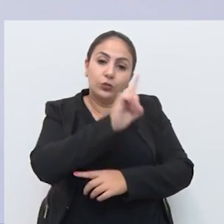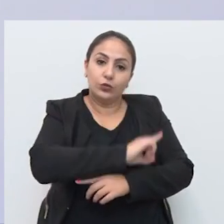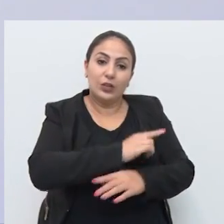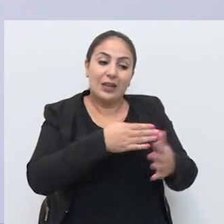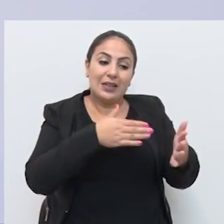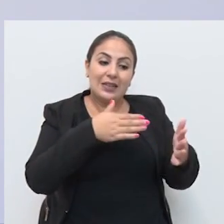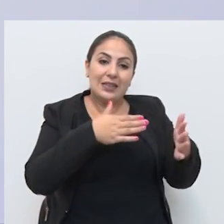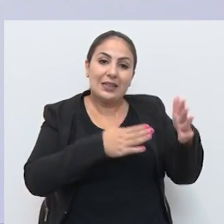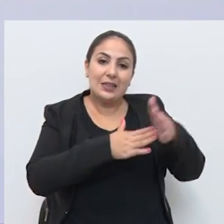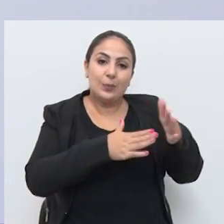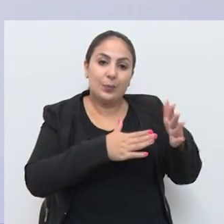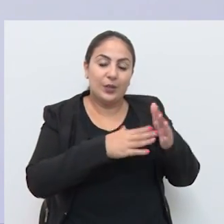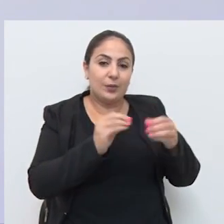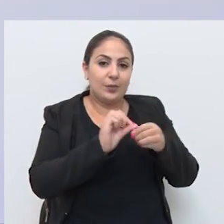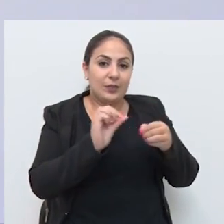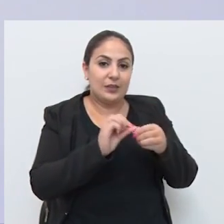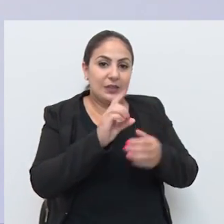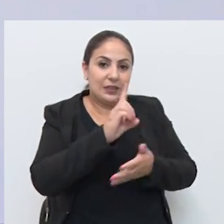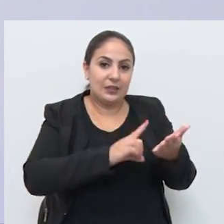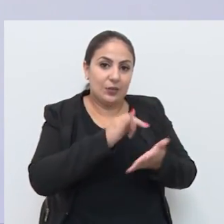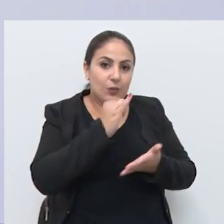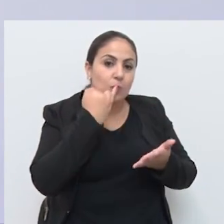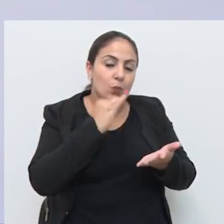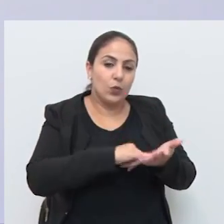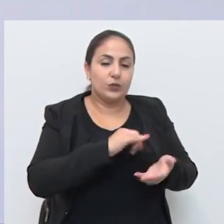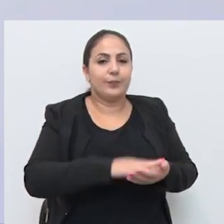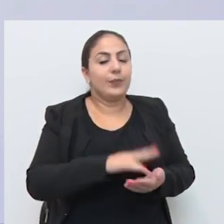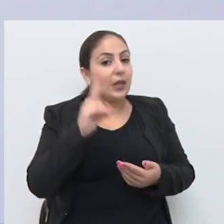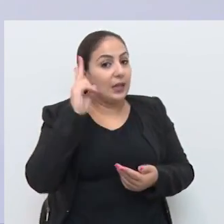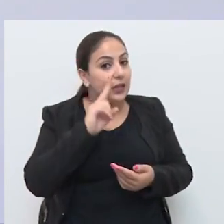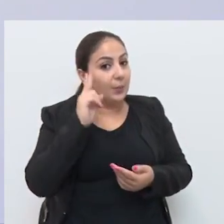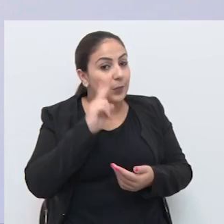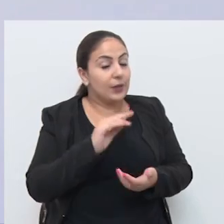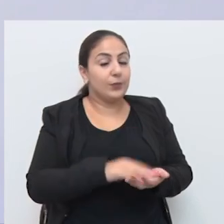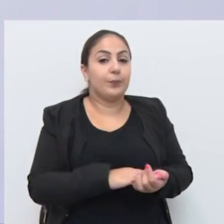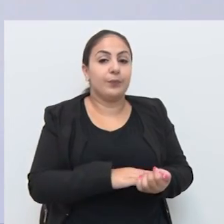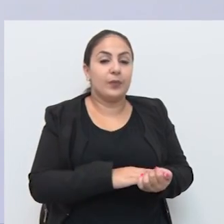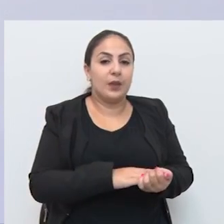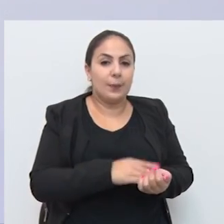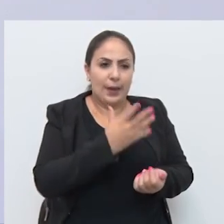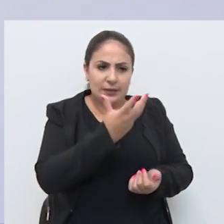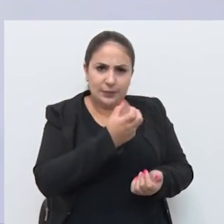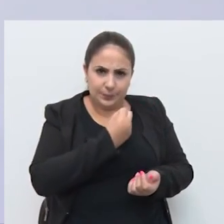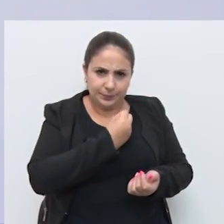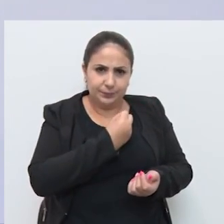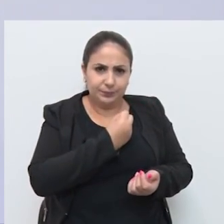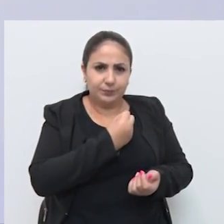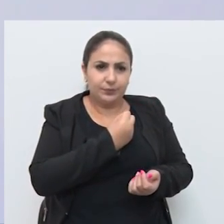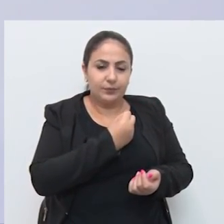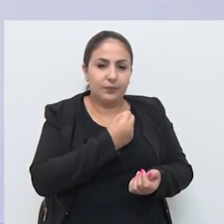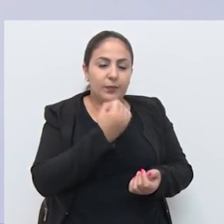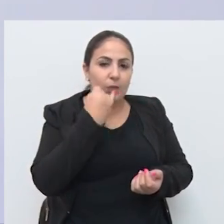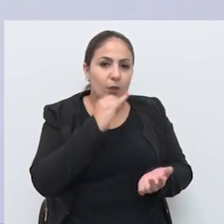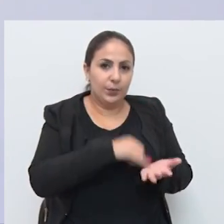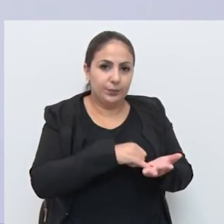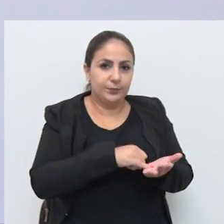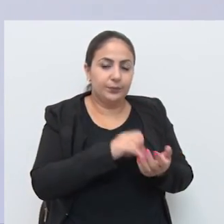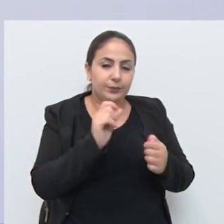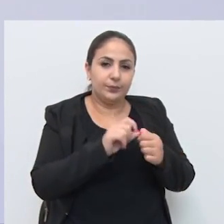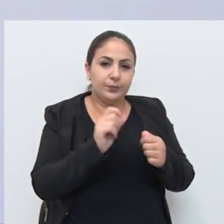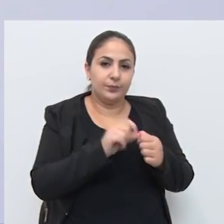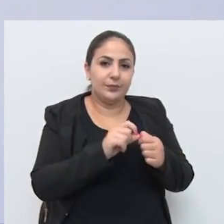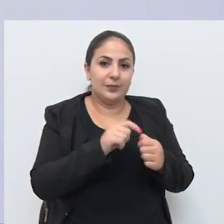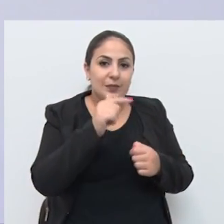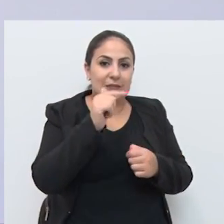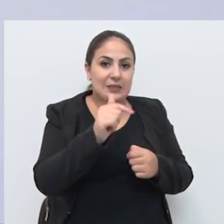data limite para fazer a declaração do imposto de renda. Lembrando, então, que o ressarcimento, a restituição do imposto de renda, ela vai